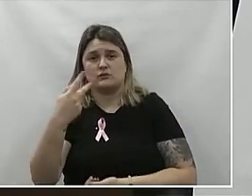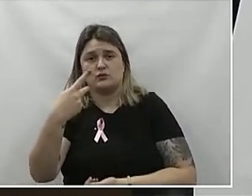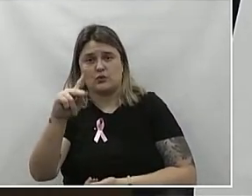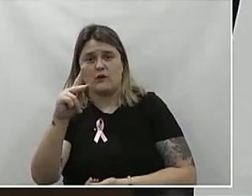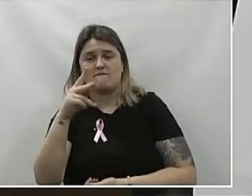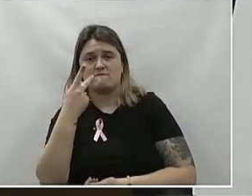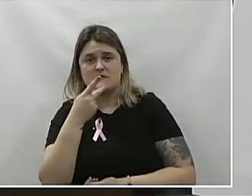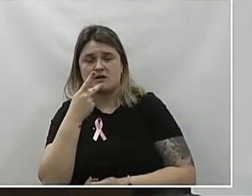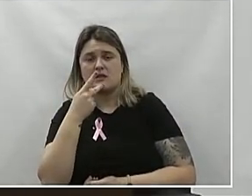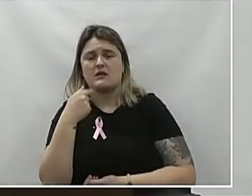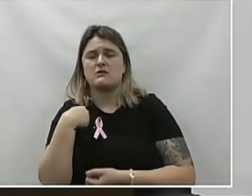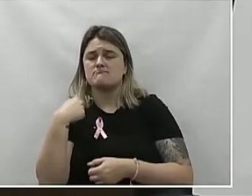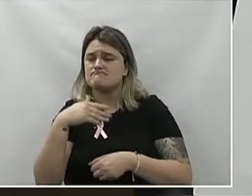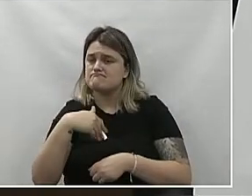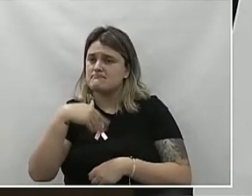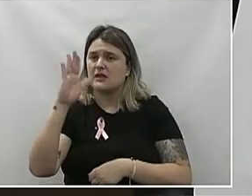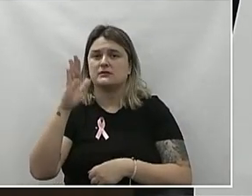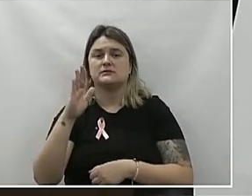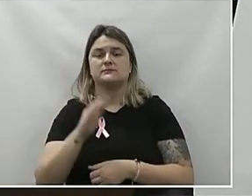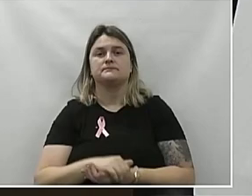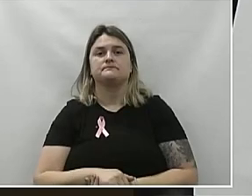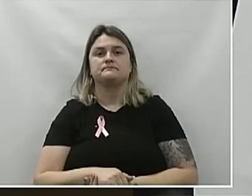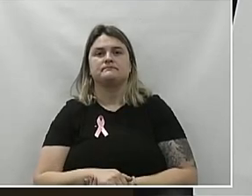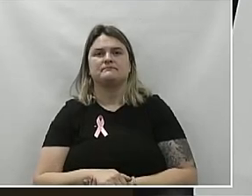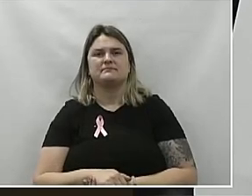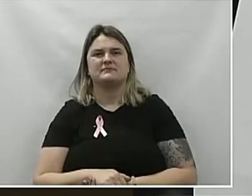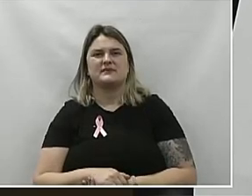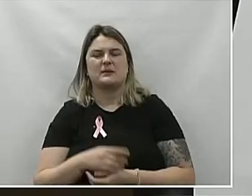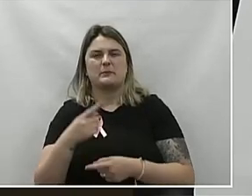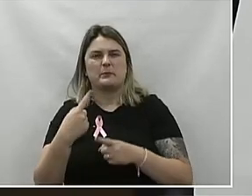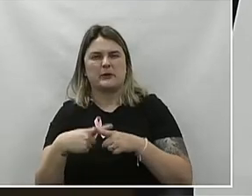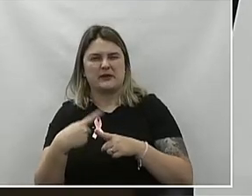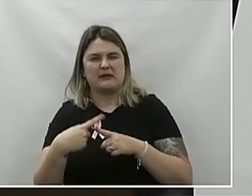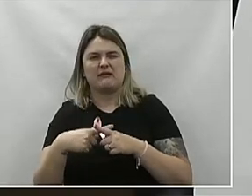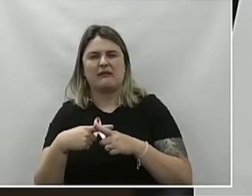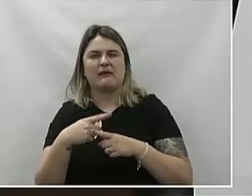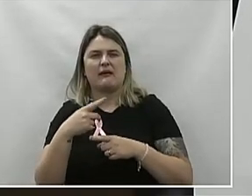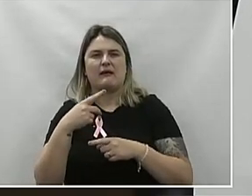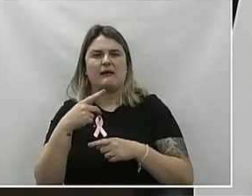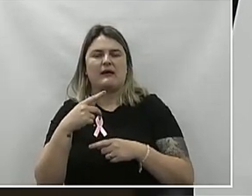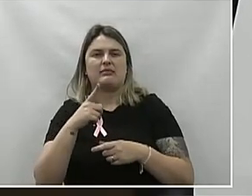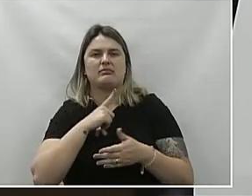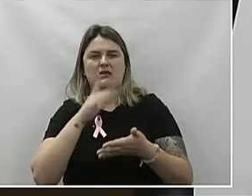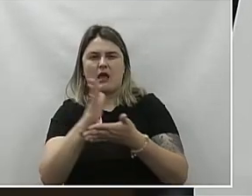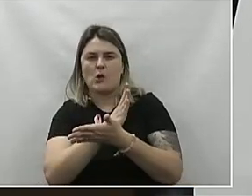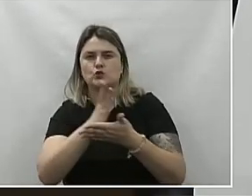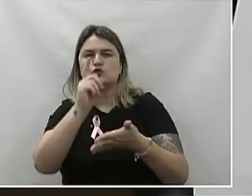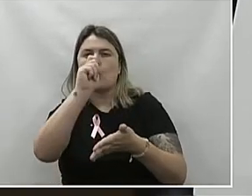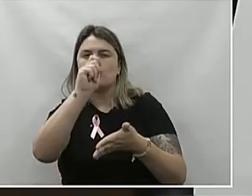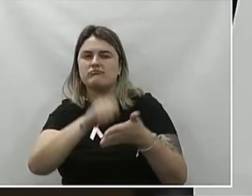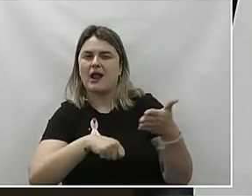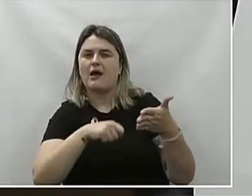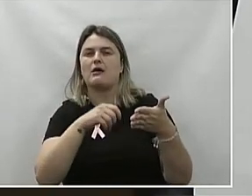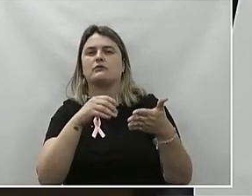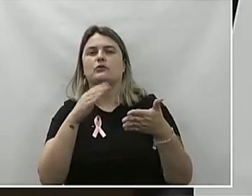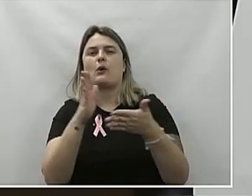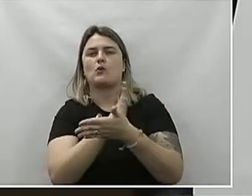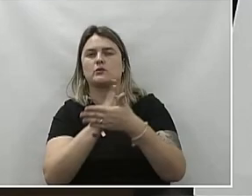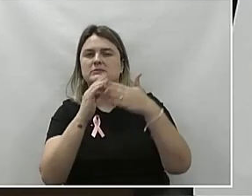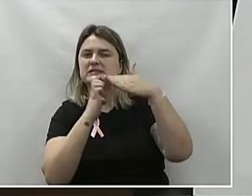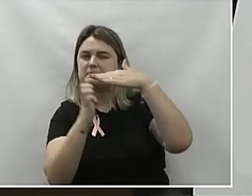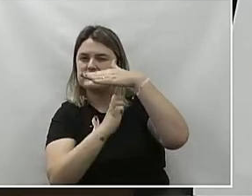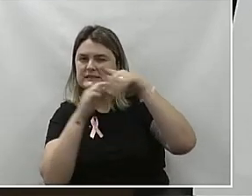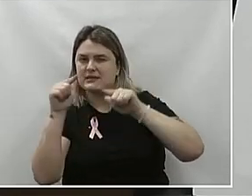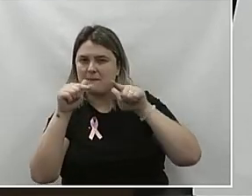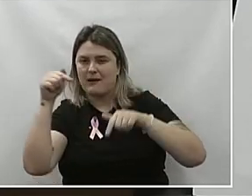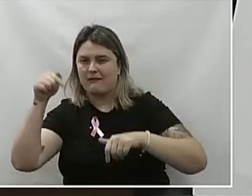eu vou além nós temos como presente de grego alguns contratos de algumas empresas que presta serviço para União